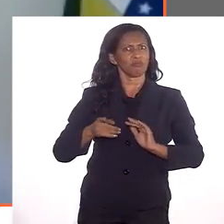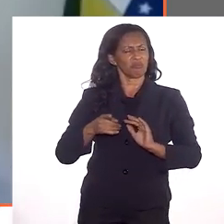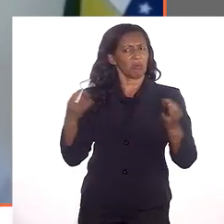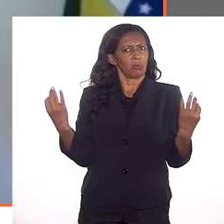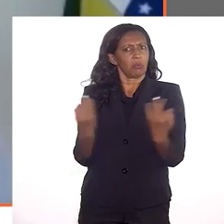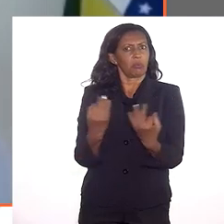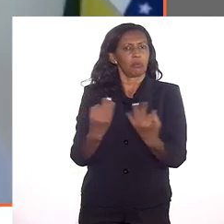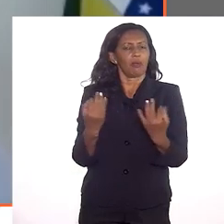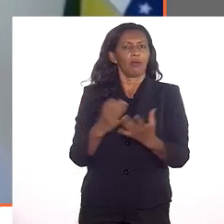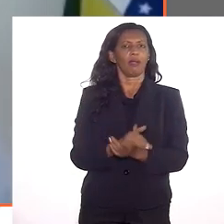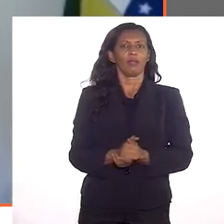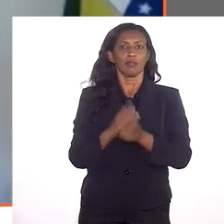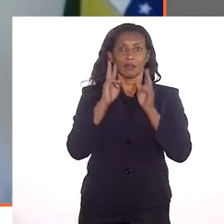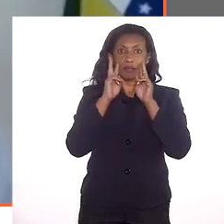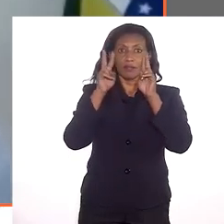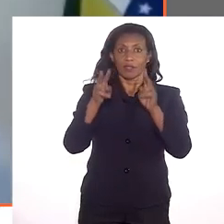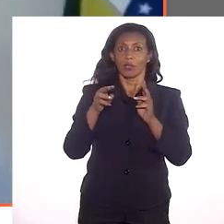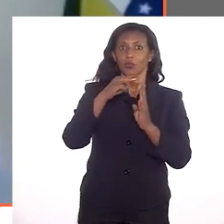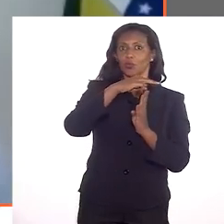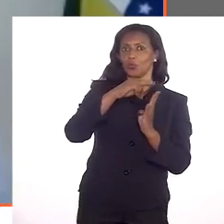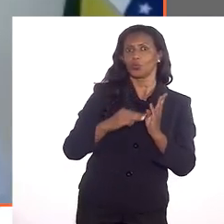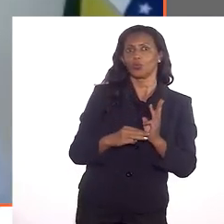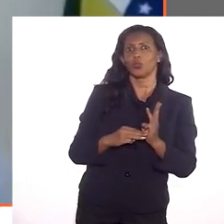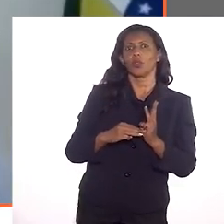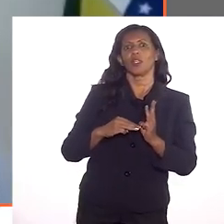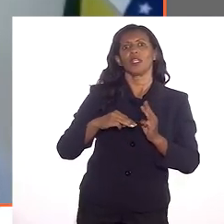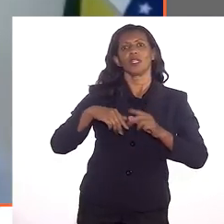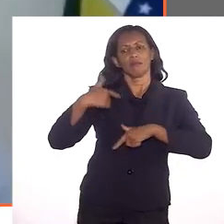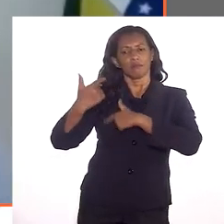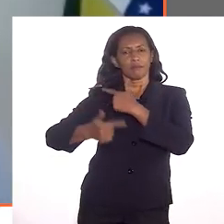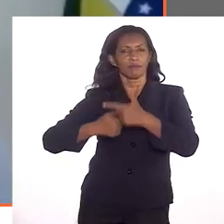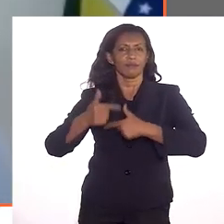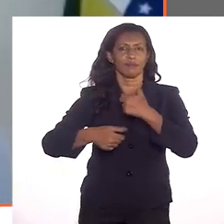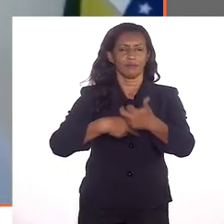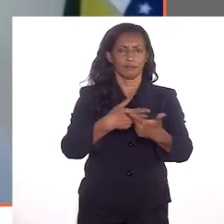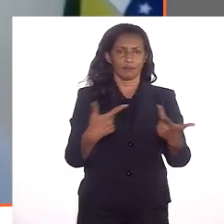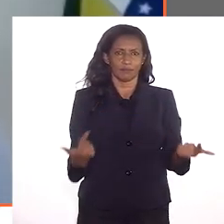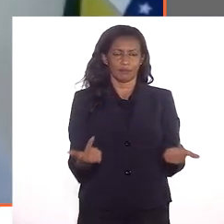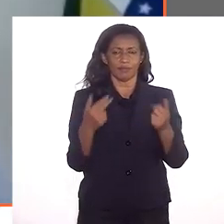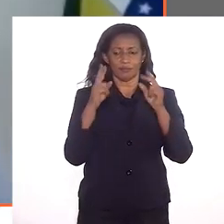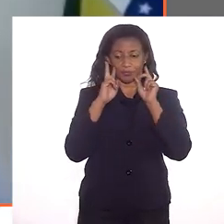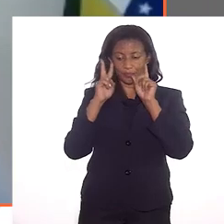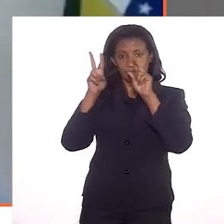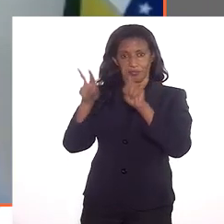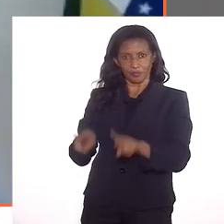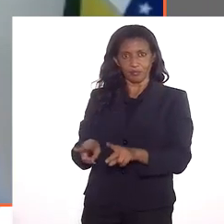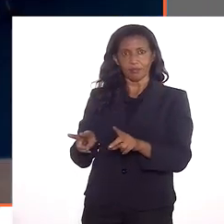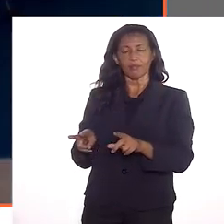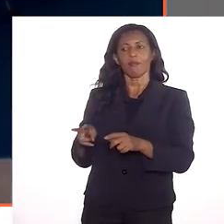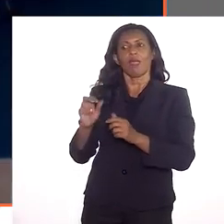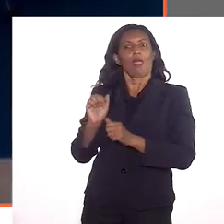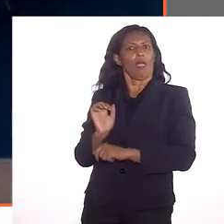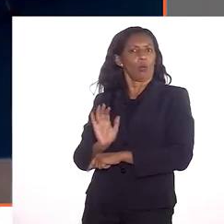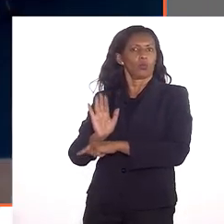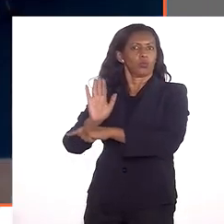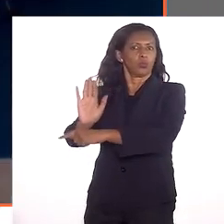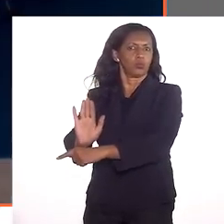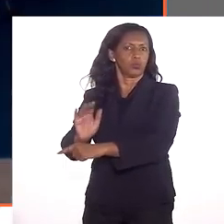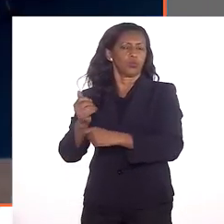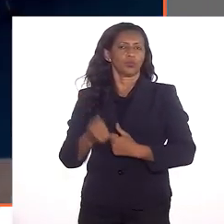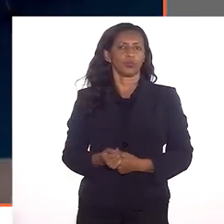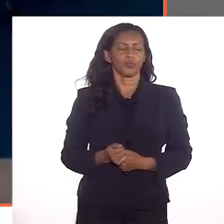profissionalizados, sofisticados do ponto de vista das metodologias e da qualidade do trabalho realizado, seja do ponto de vista